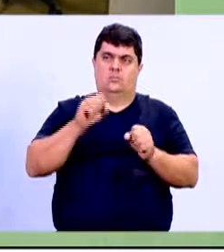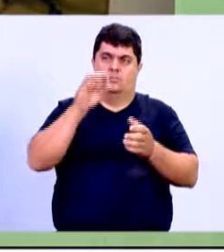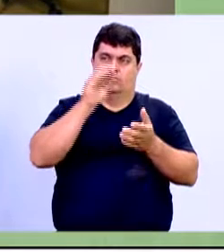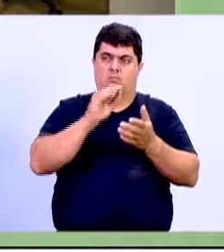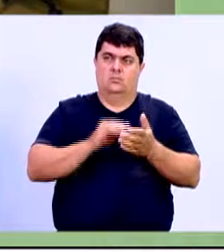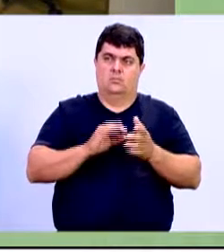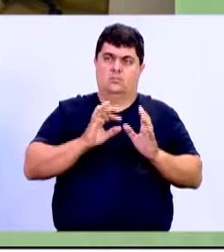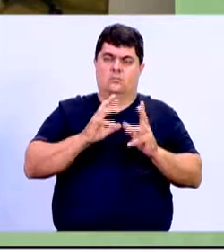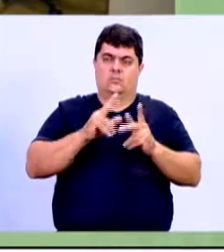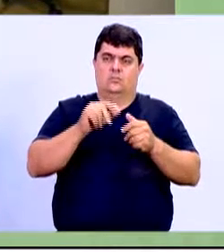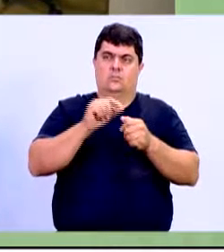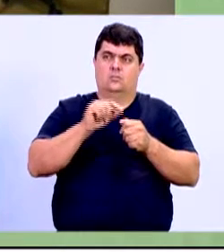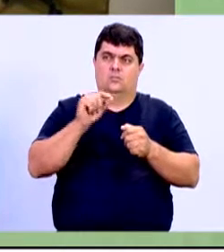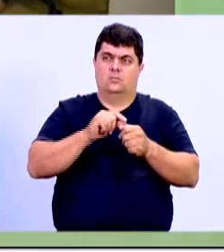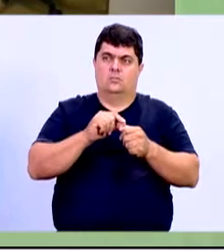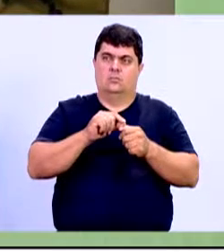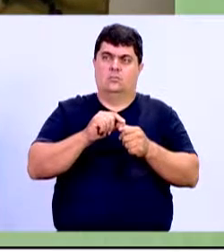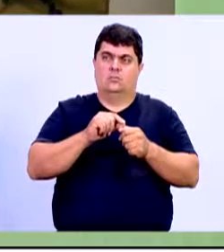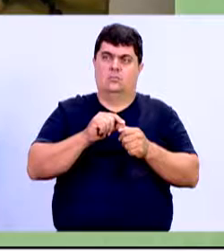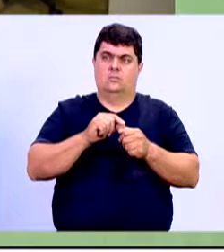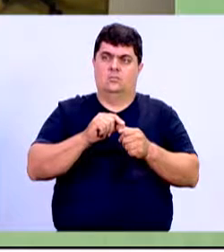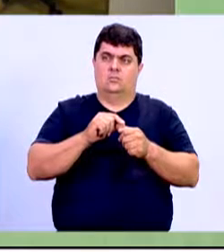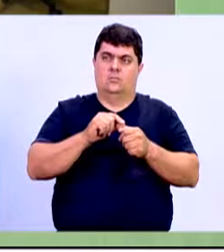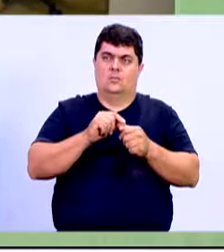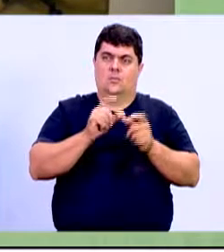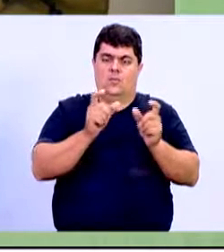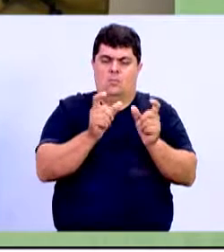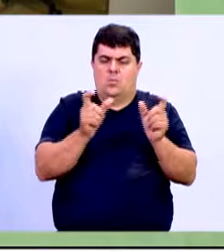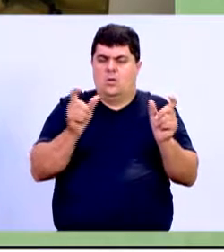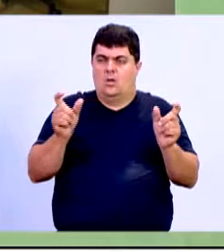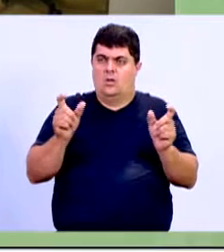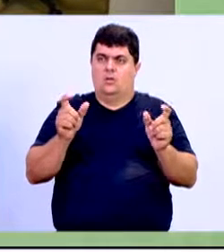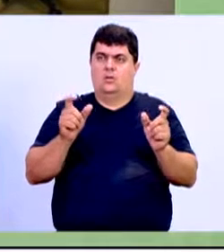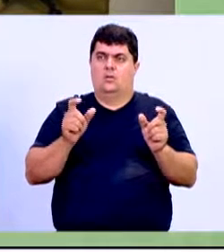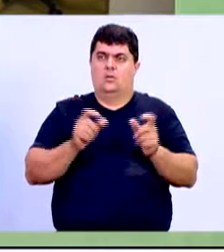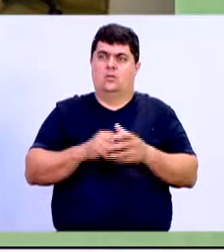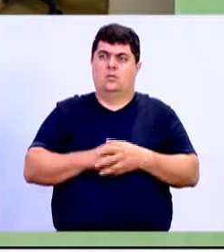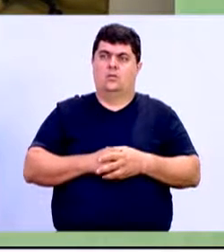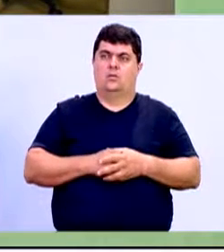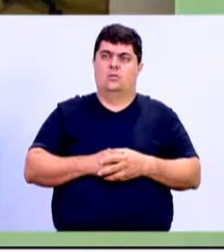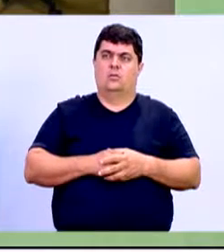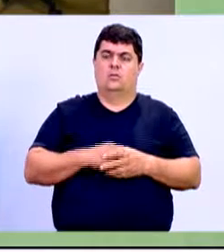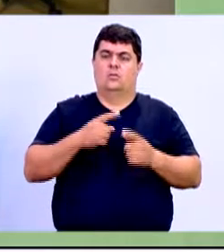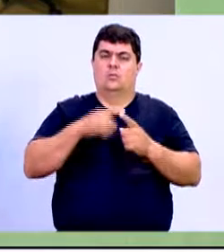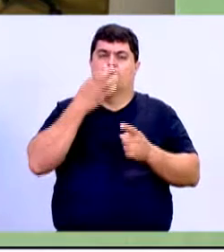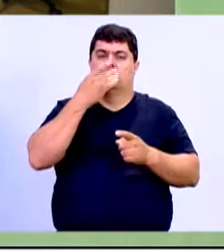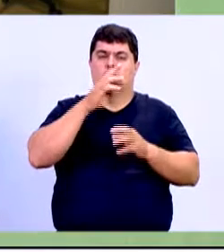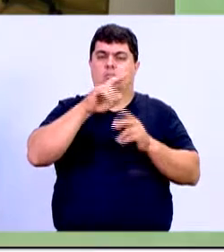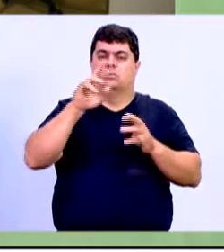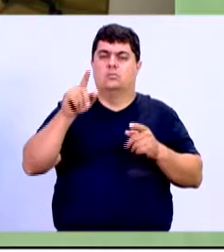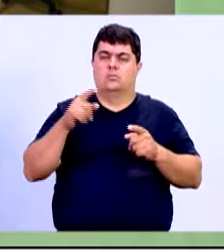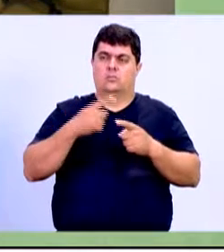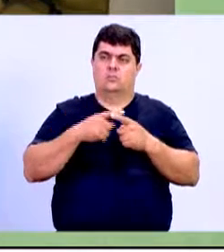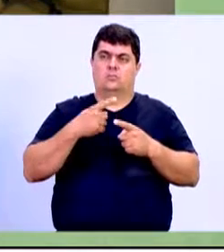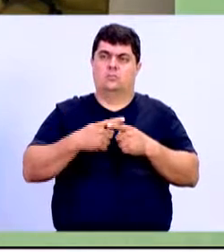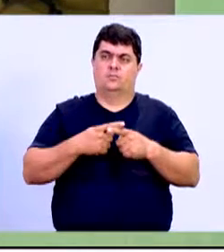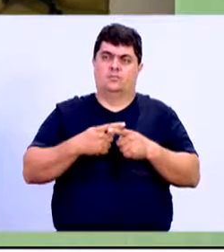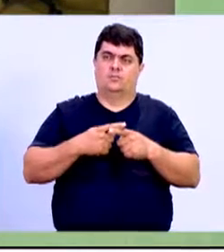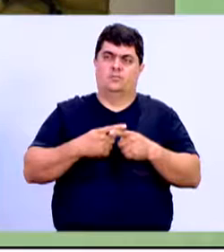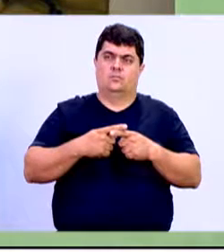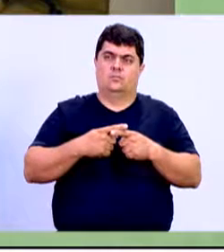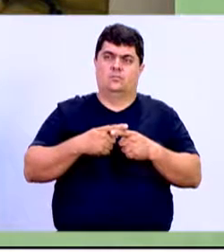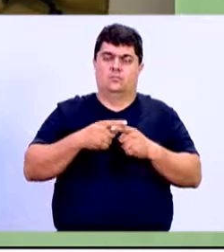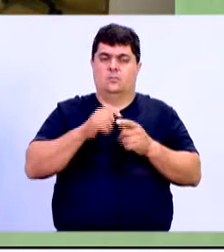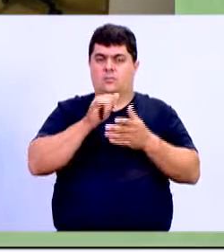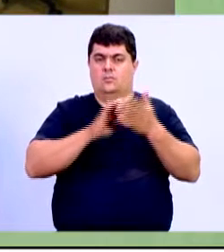todas as tarefas aqui são tudo atividades pequenas. Tá? Veja por que são cores diferentes. Quando ela é uma